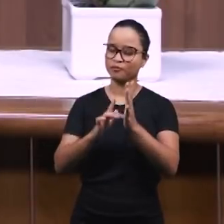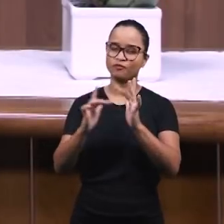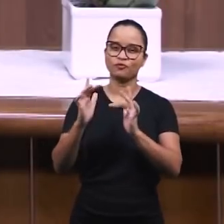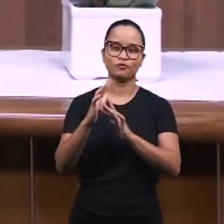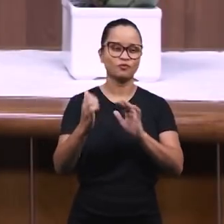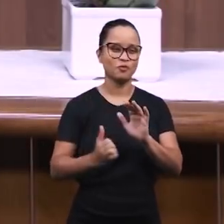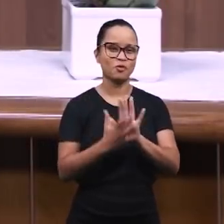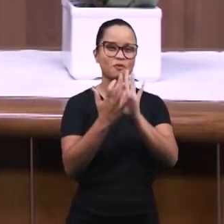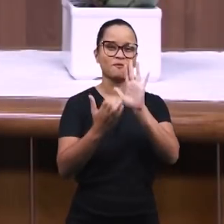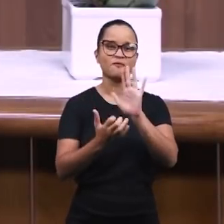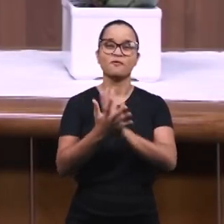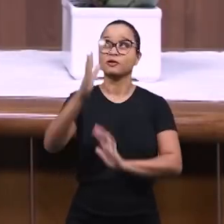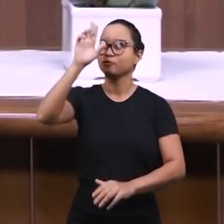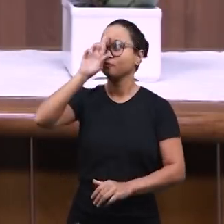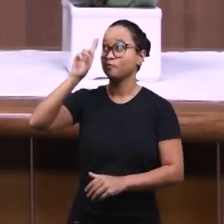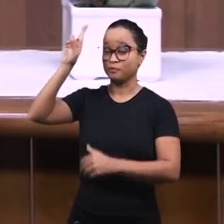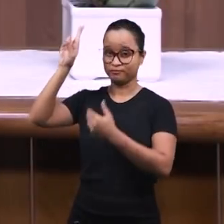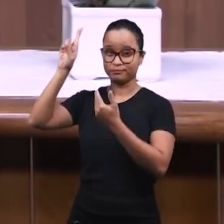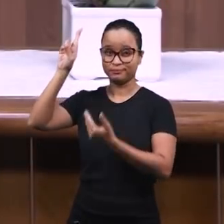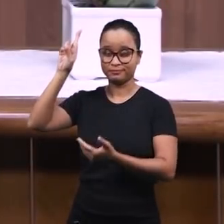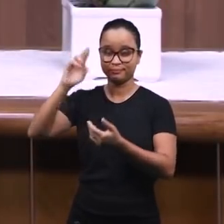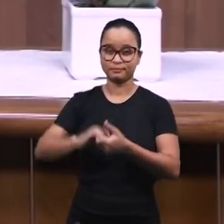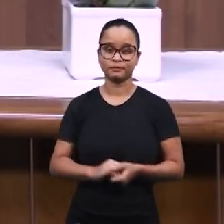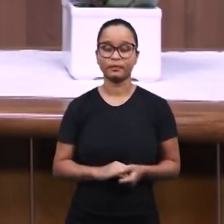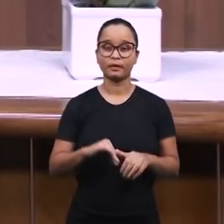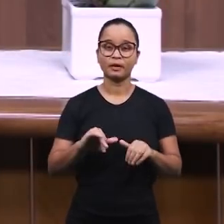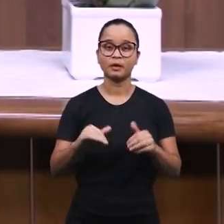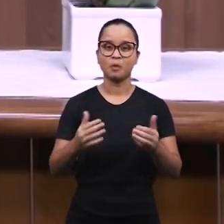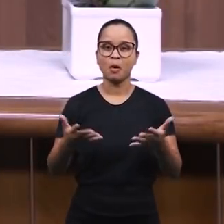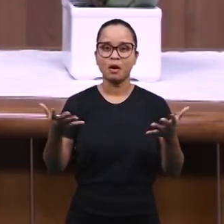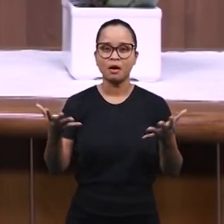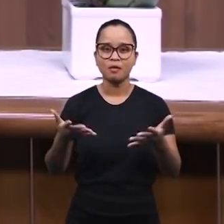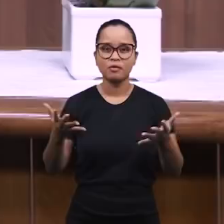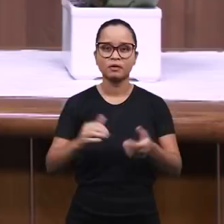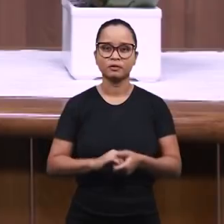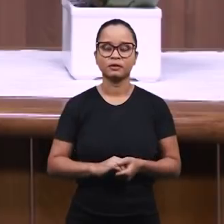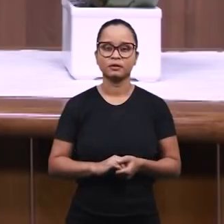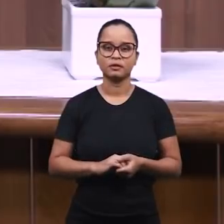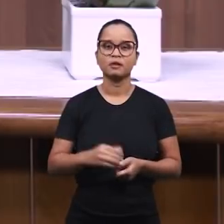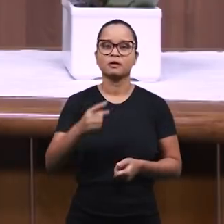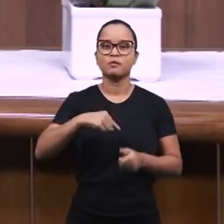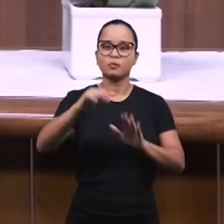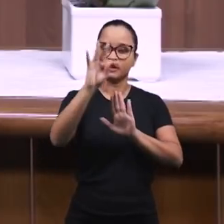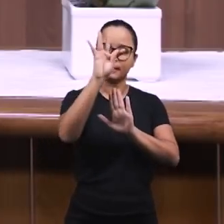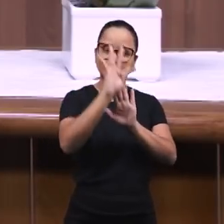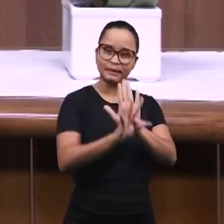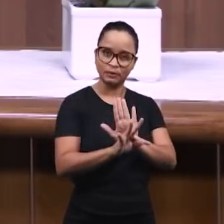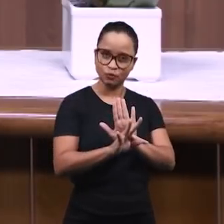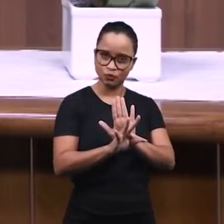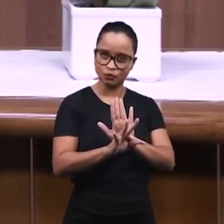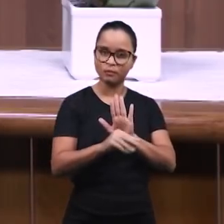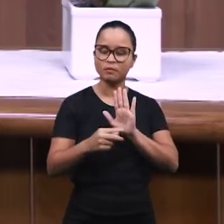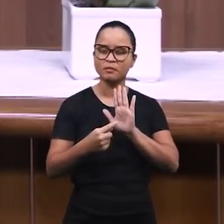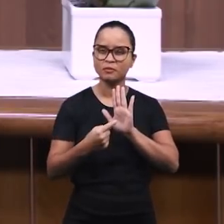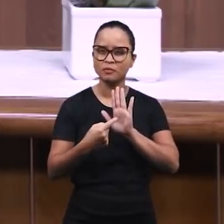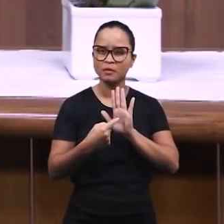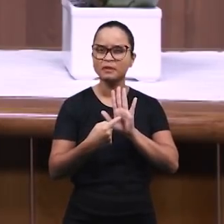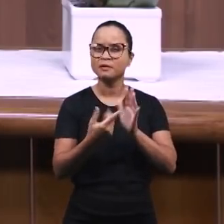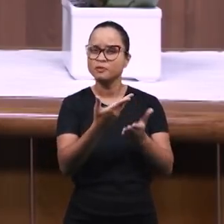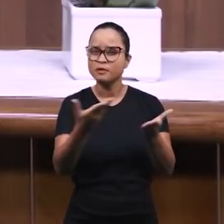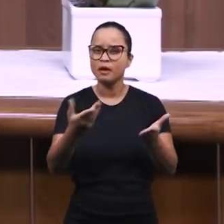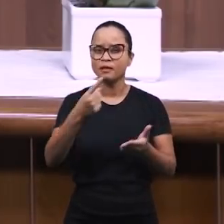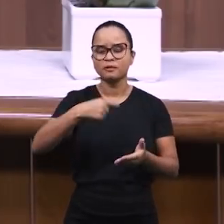Glória a Jesus, louvado seja o nome do Senhor. Nós vamos agora trazer para você uma palavra, um texto bíblico, para que